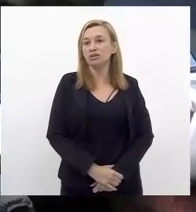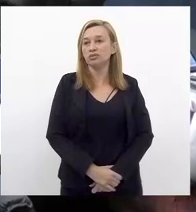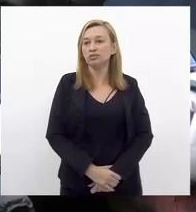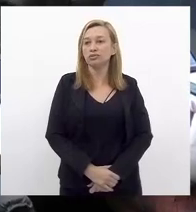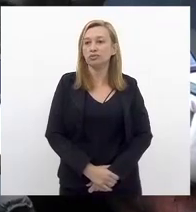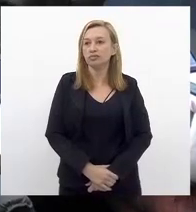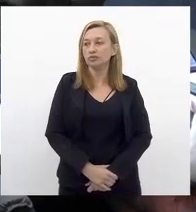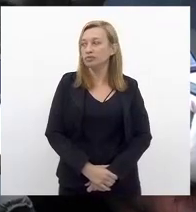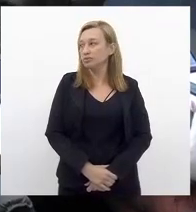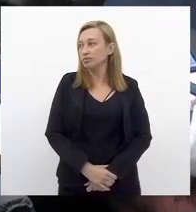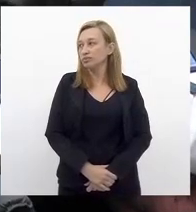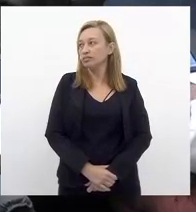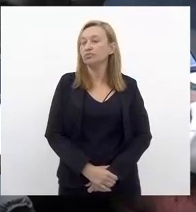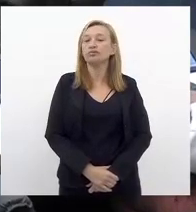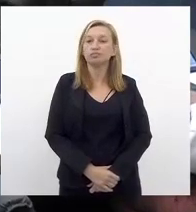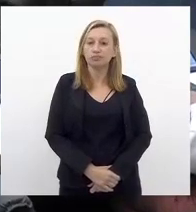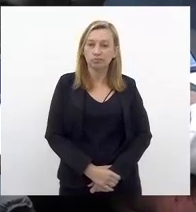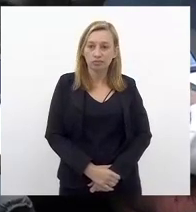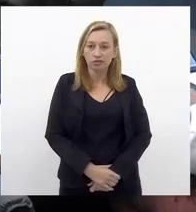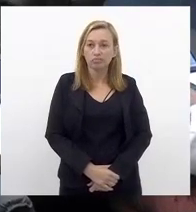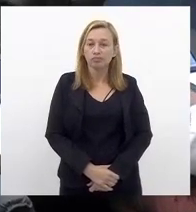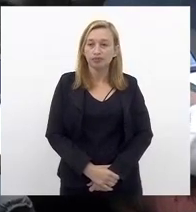E aí